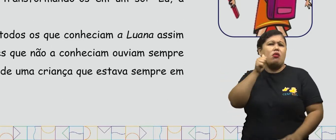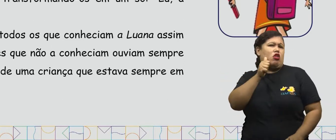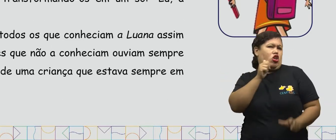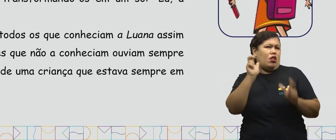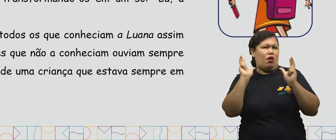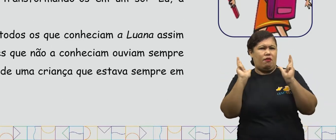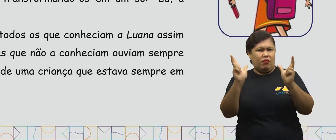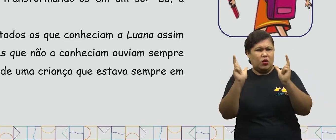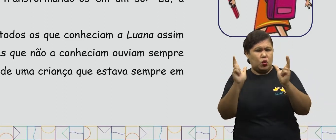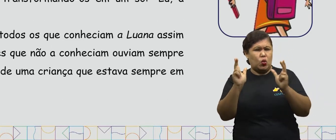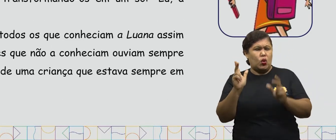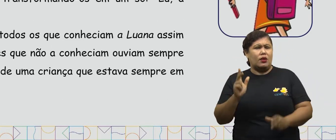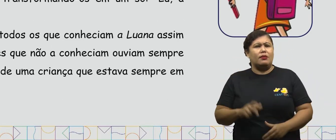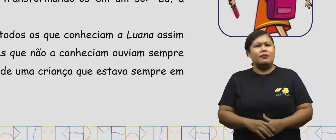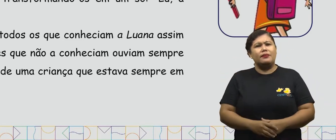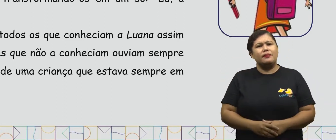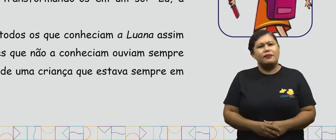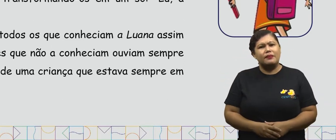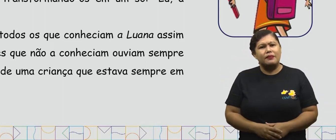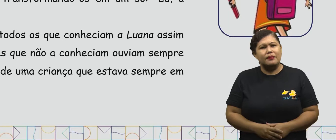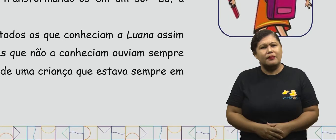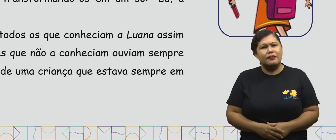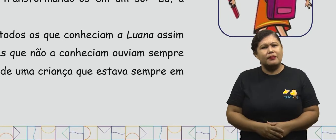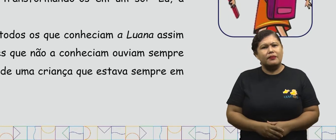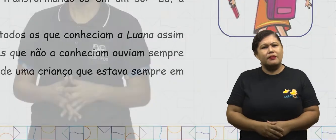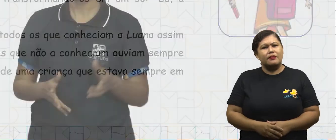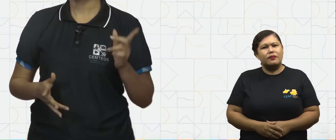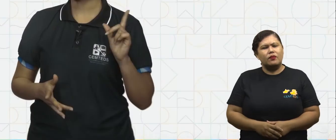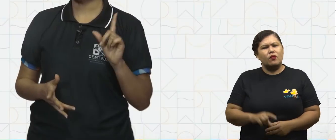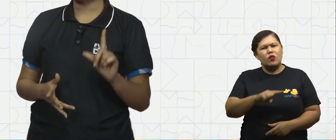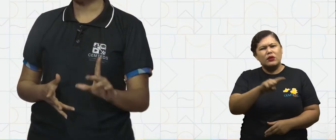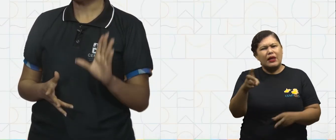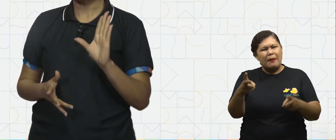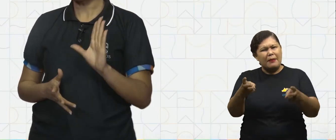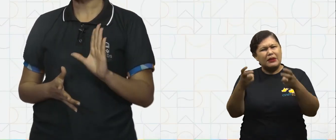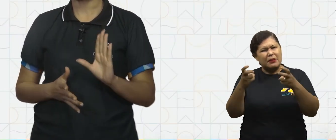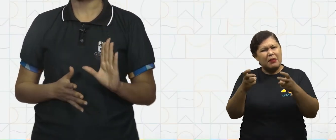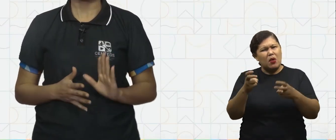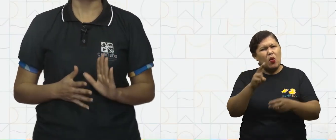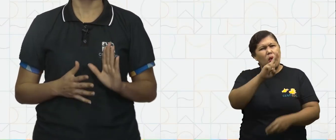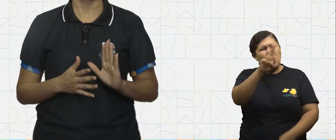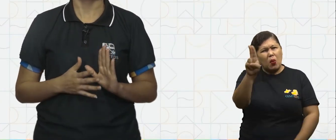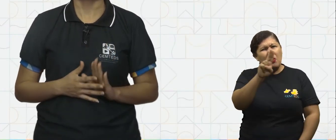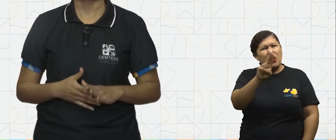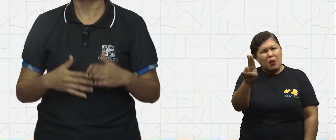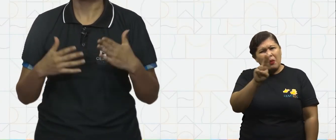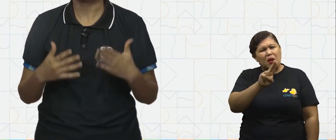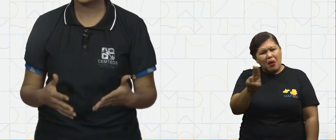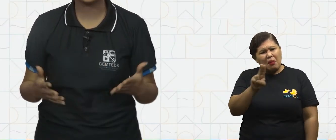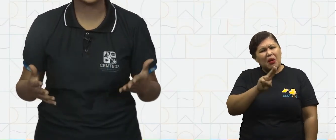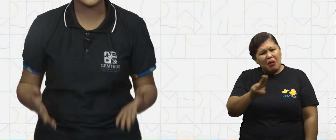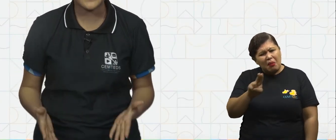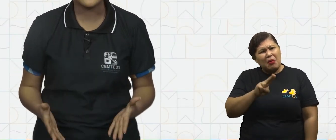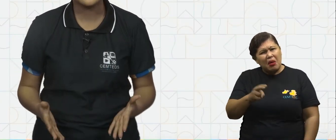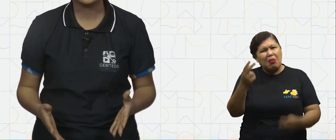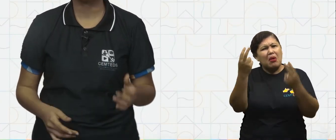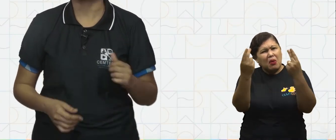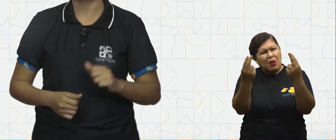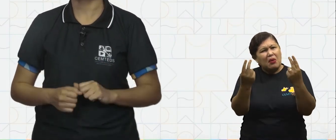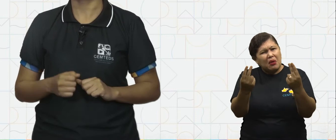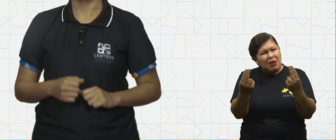uma criança que estava sempre em busca de aventuras. Você notou como as palavras repetiram até